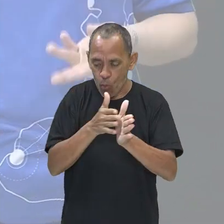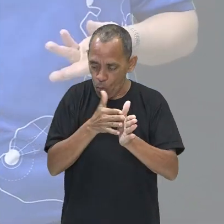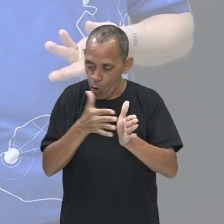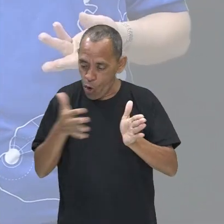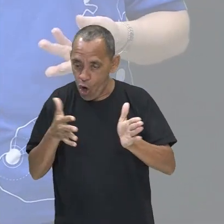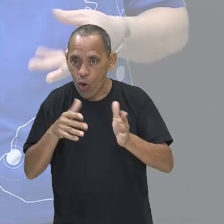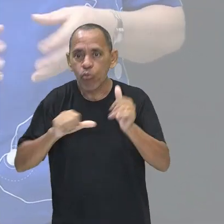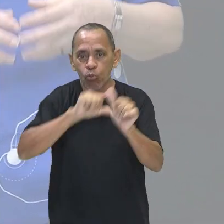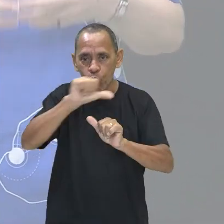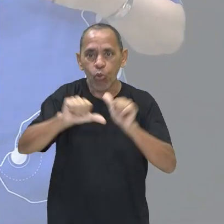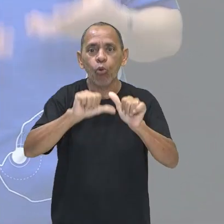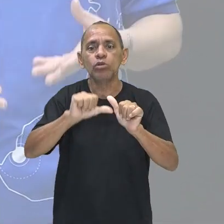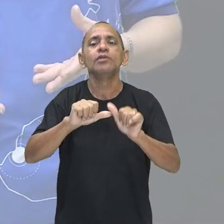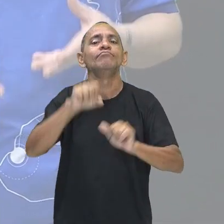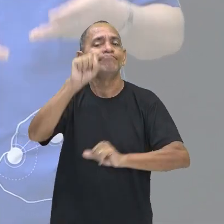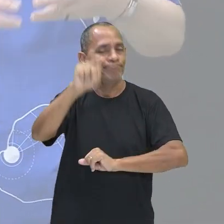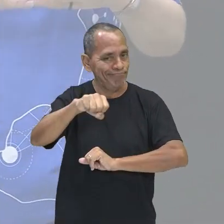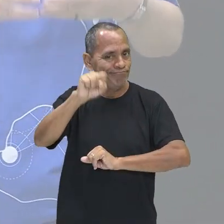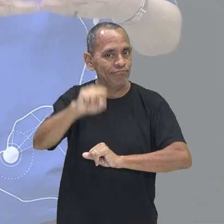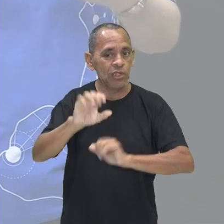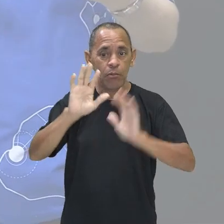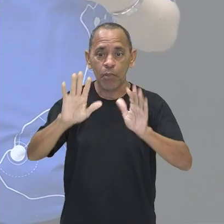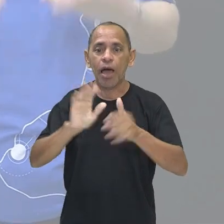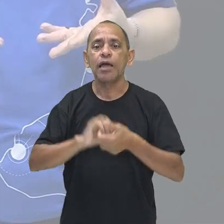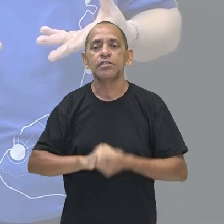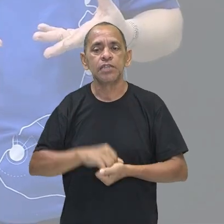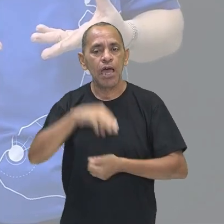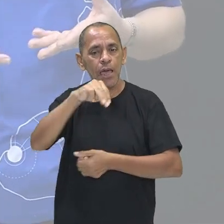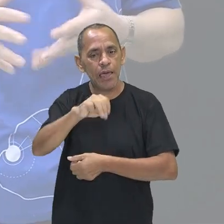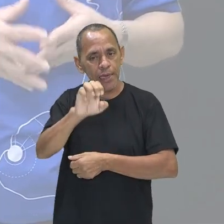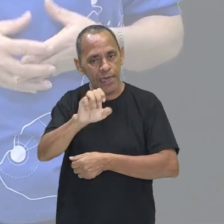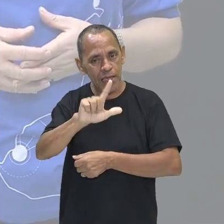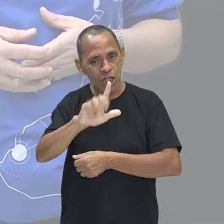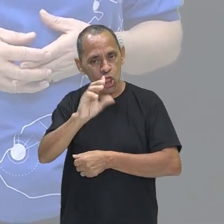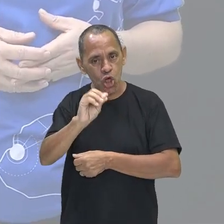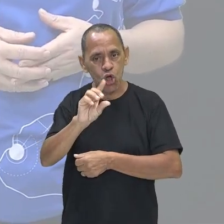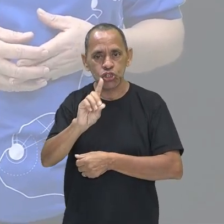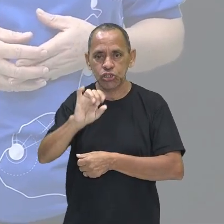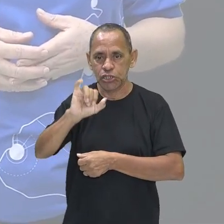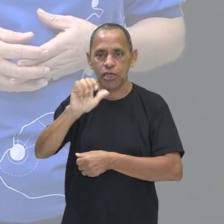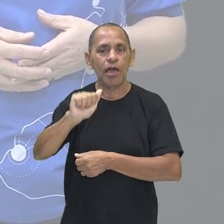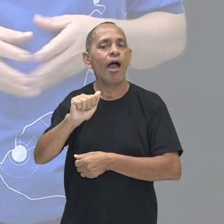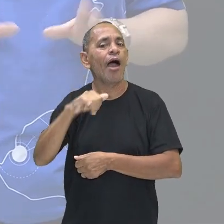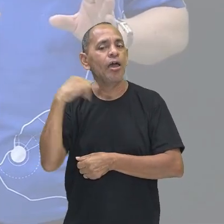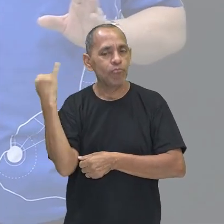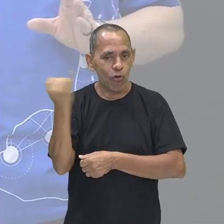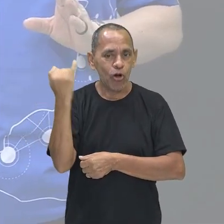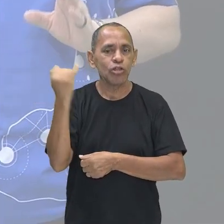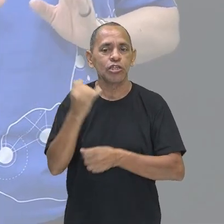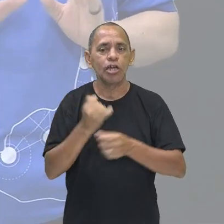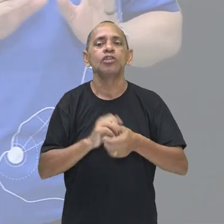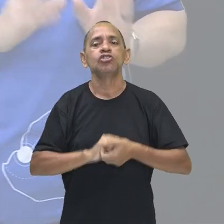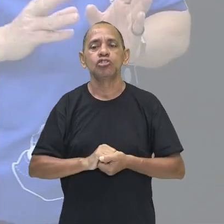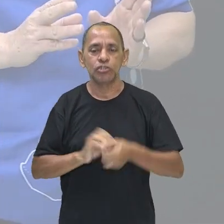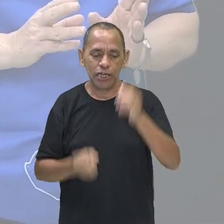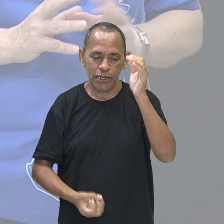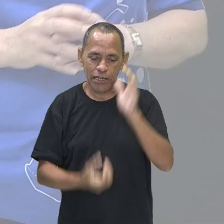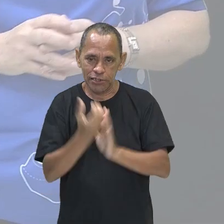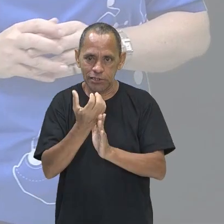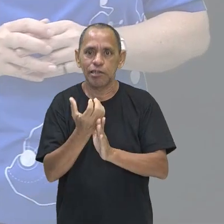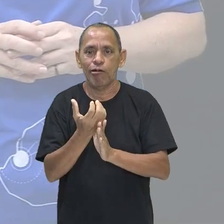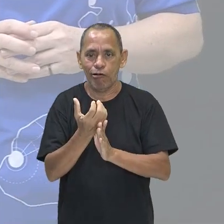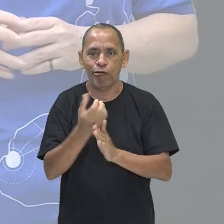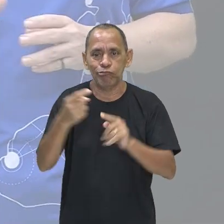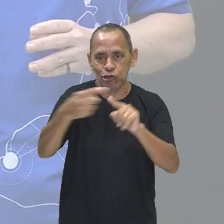melodia poética é que vai ser a forma marcante desse movimento musical. E, como vocês